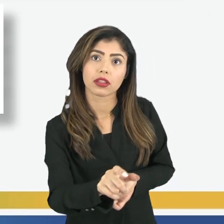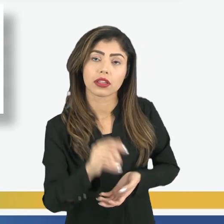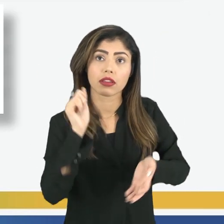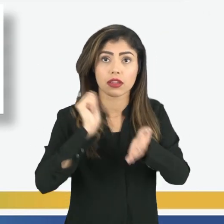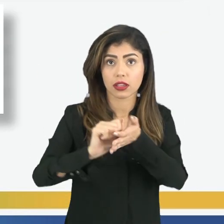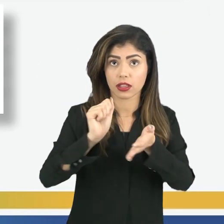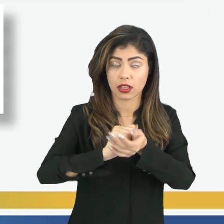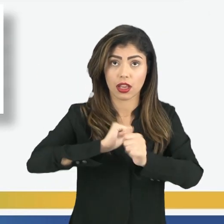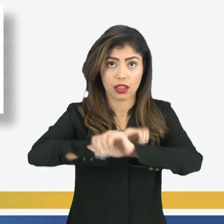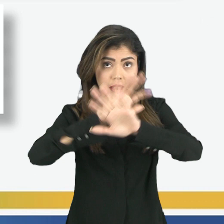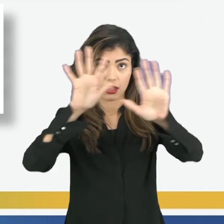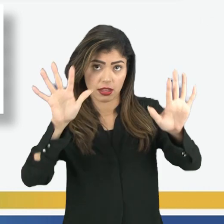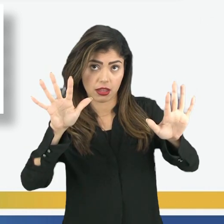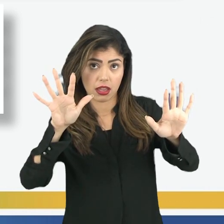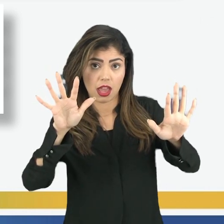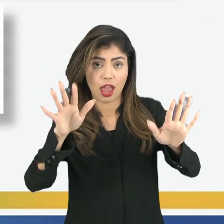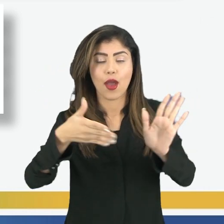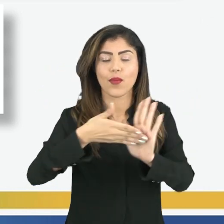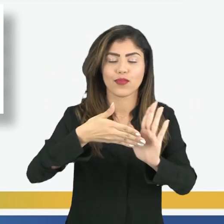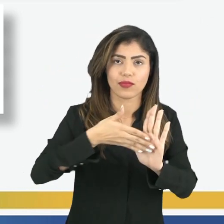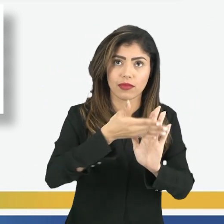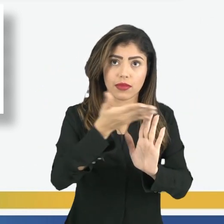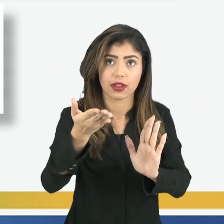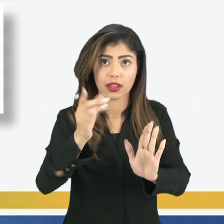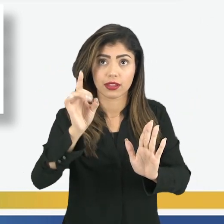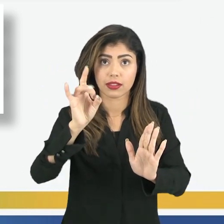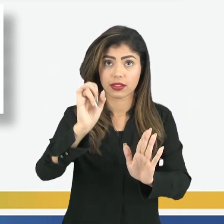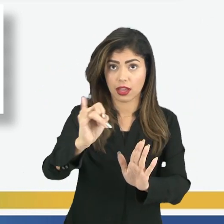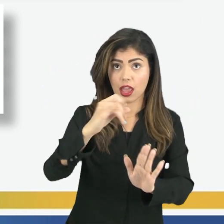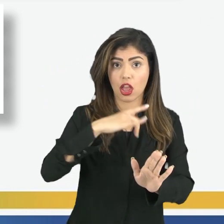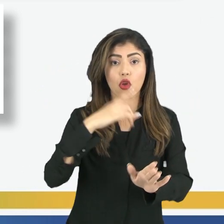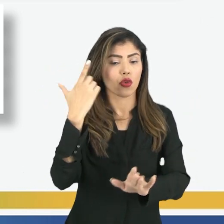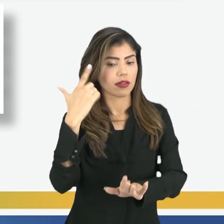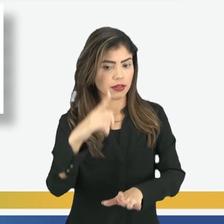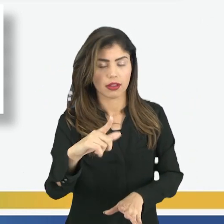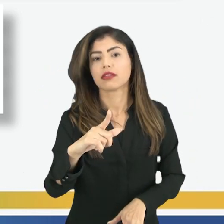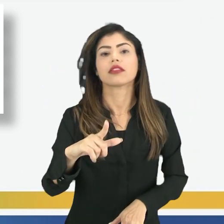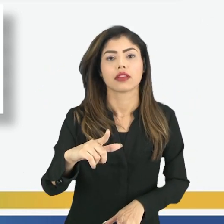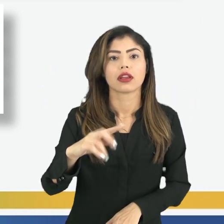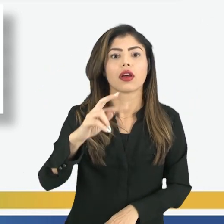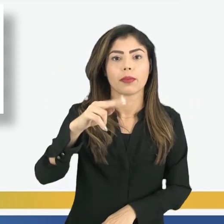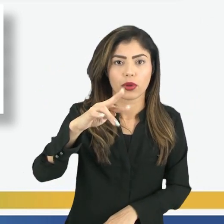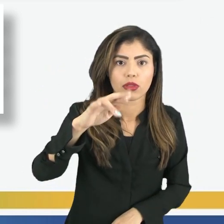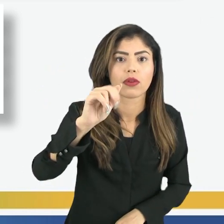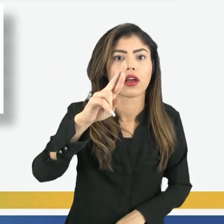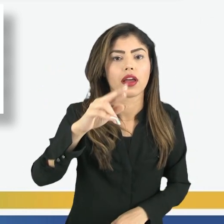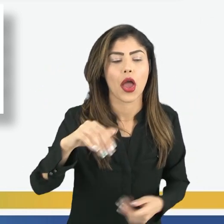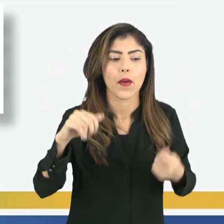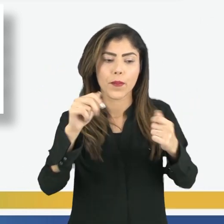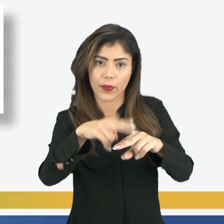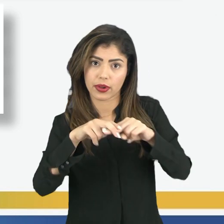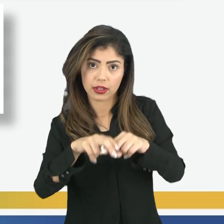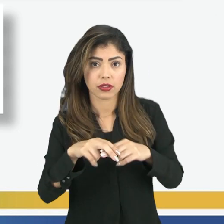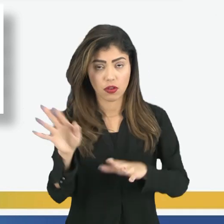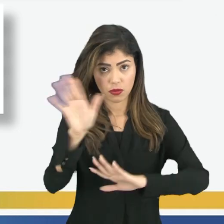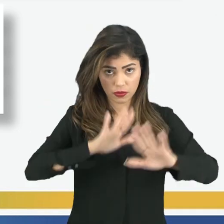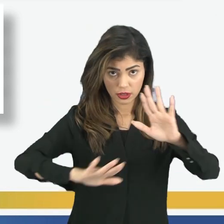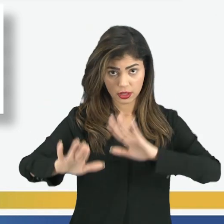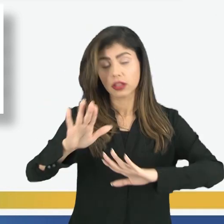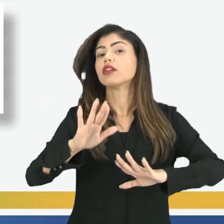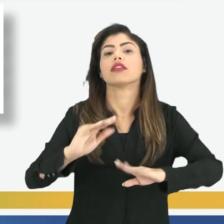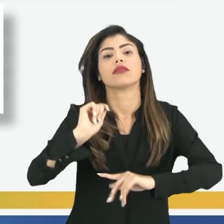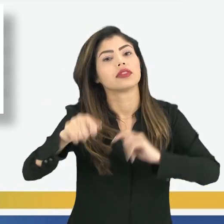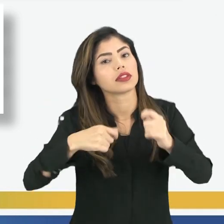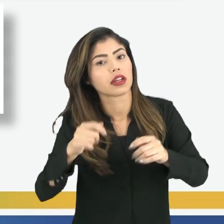escrito de forma clara e transparente, caso ele estivesse pontuado corretamente. Por isso que nós precisamos ter esse cuidado com os sinais